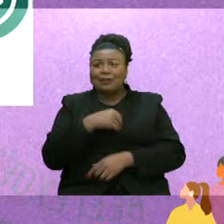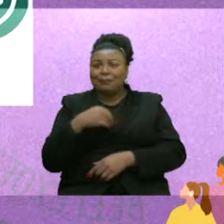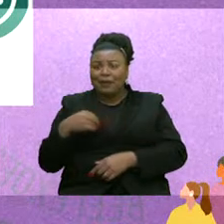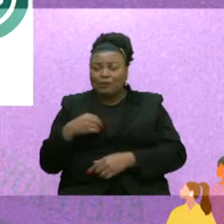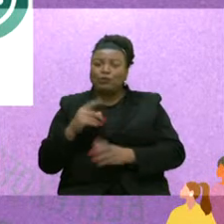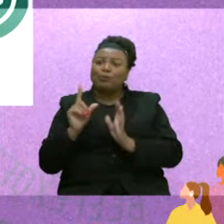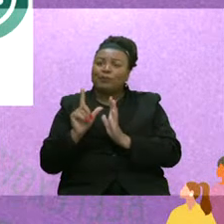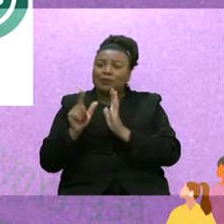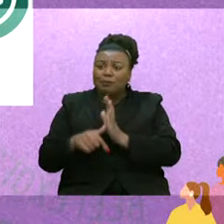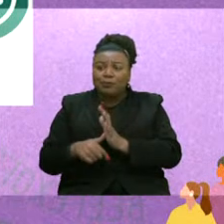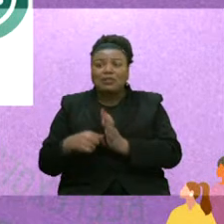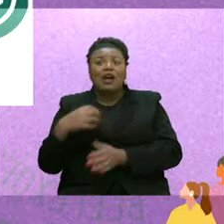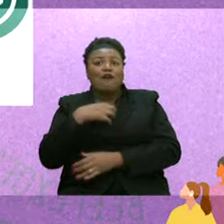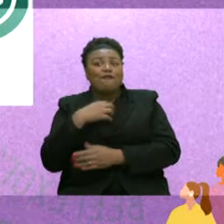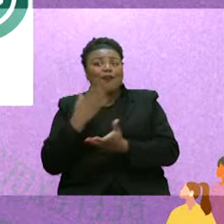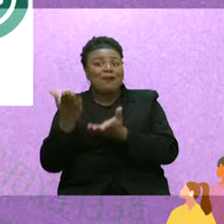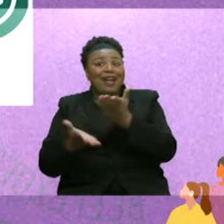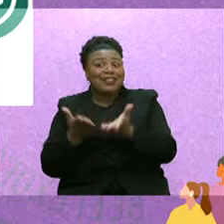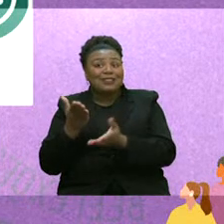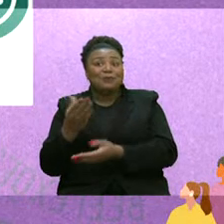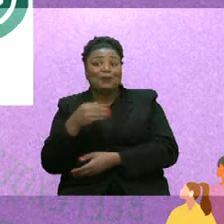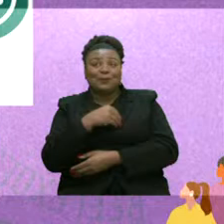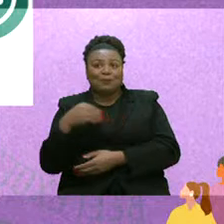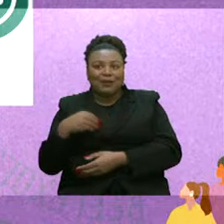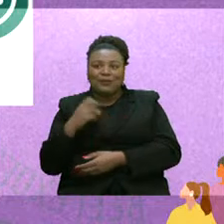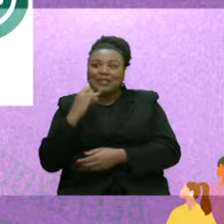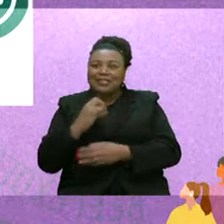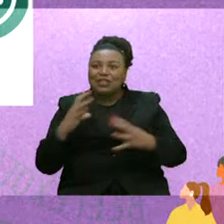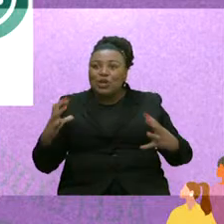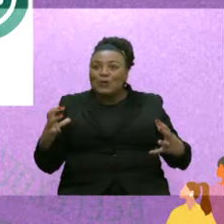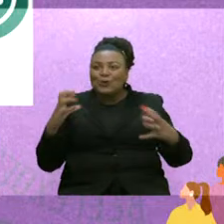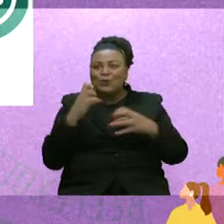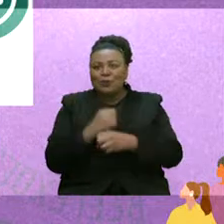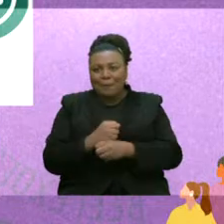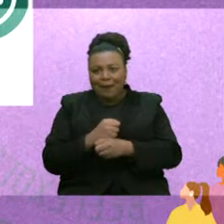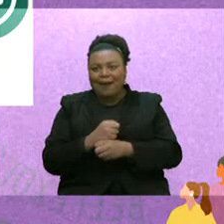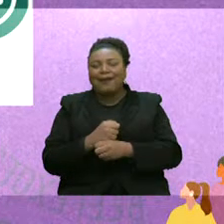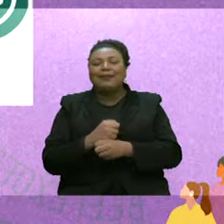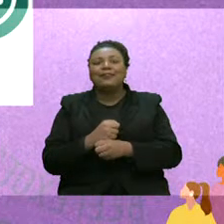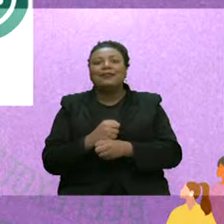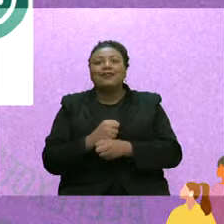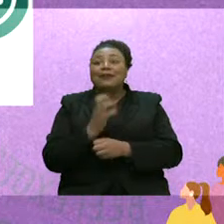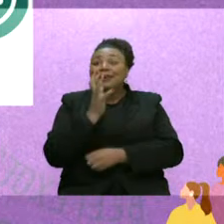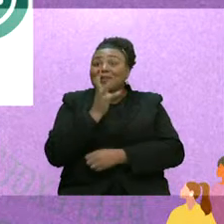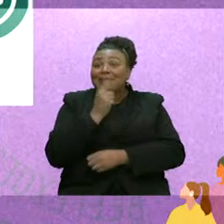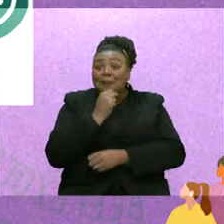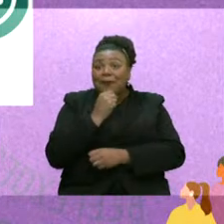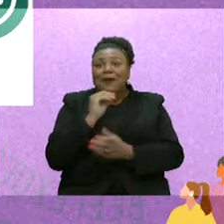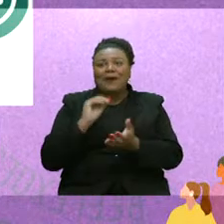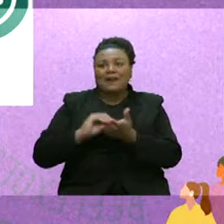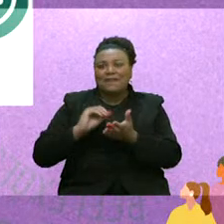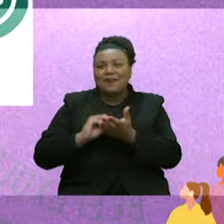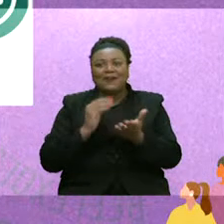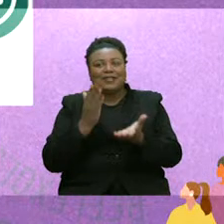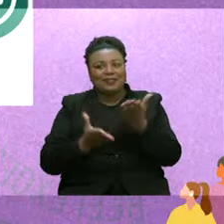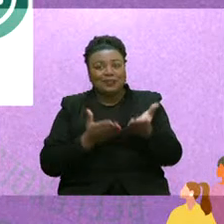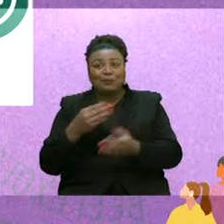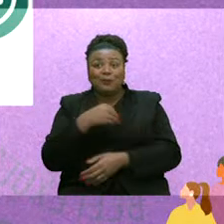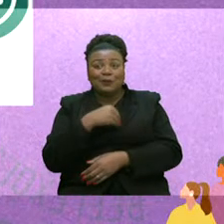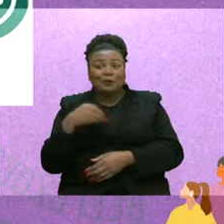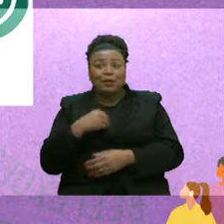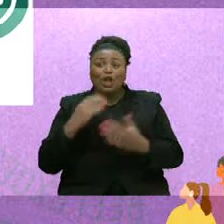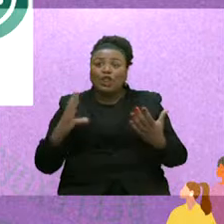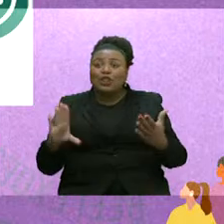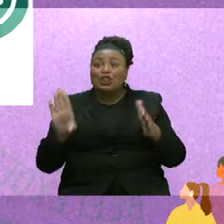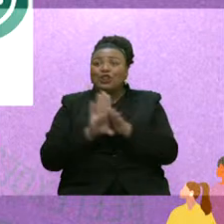para depois a forma do atendimento dos médicos. Se eu somar a questão da demora com a falta de atendimento dos médicos, eu